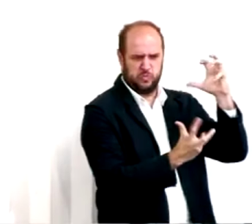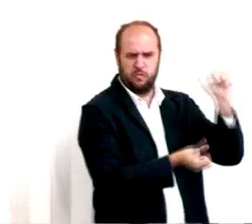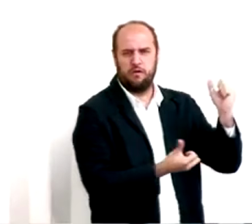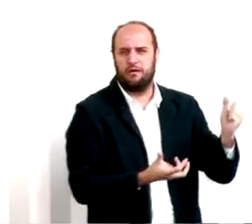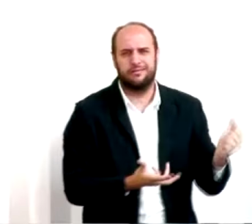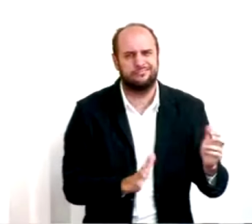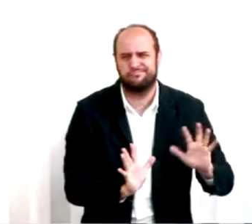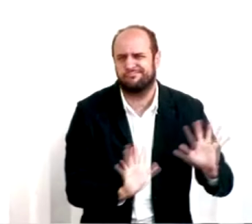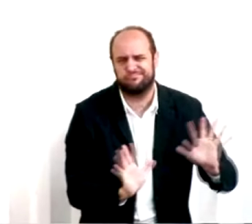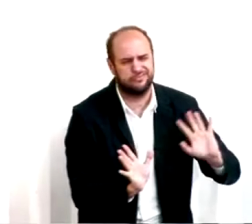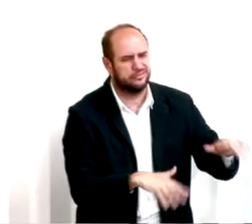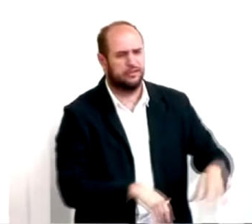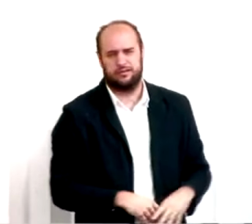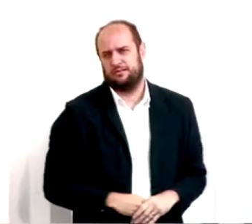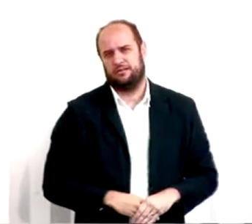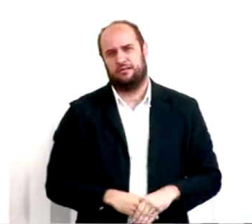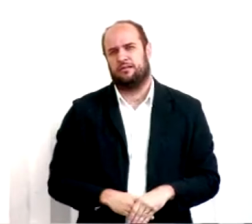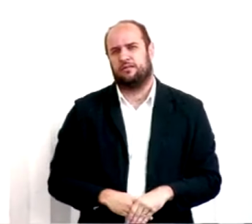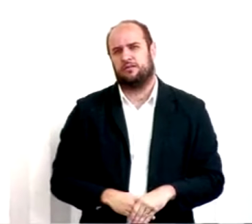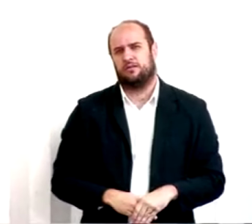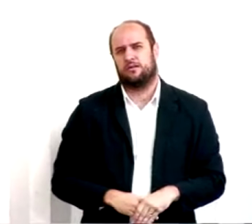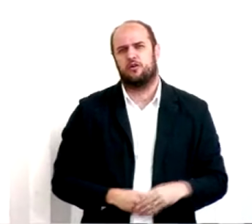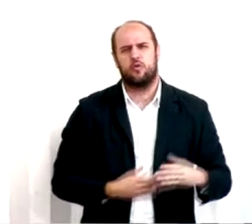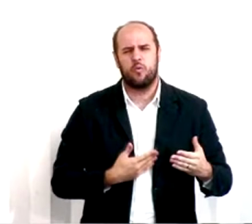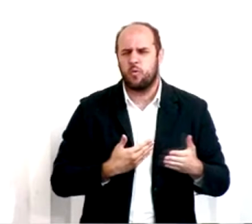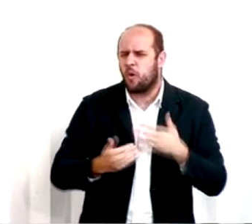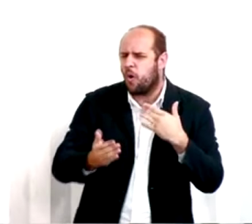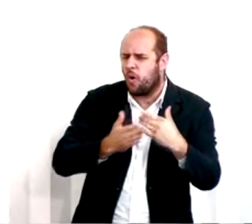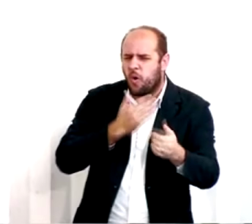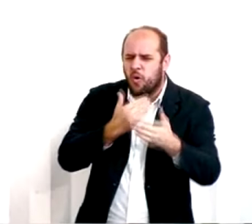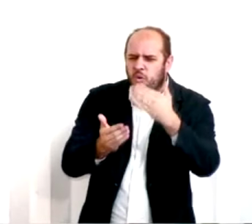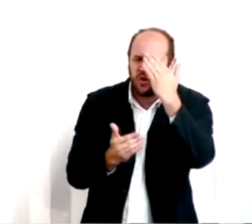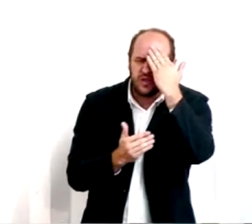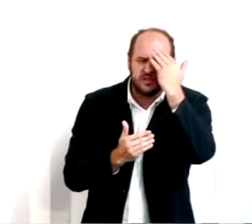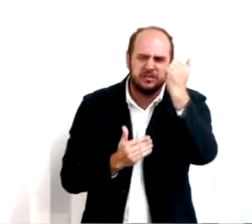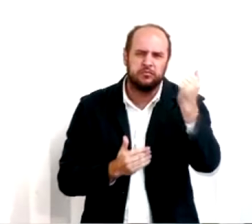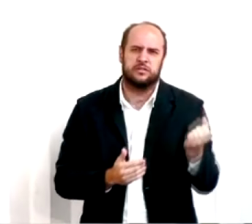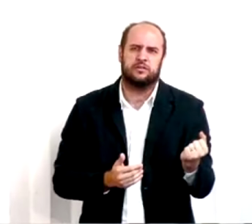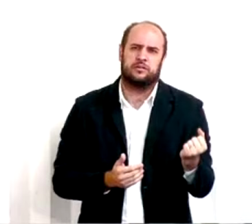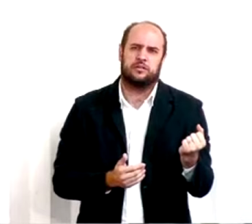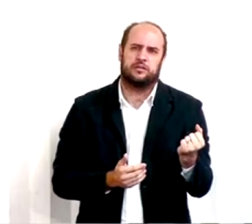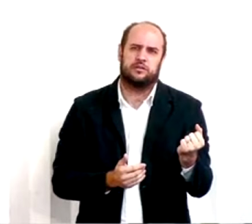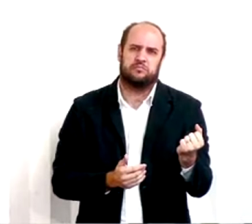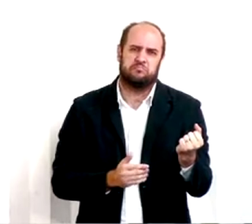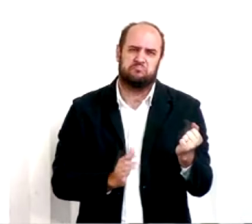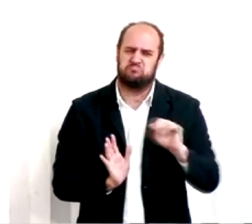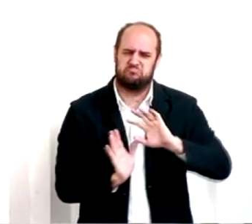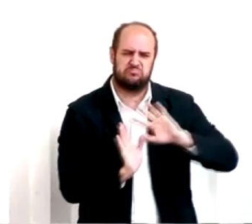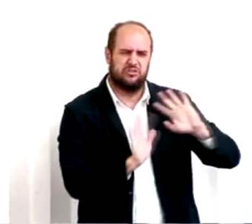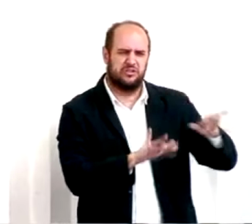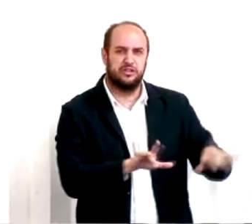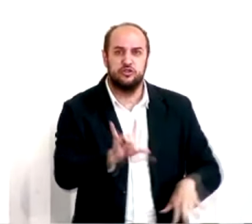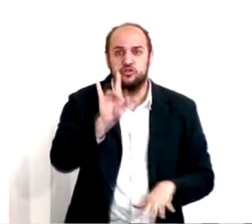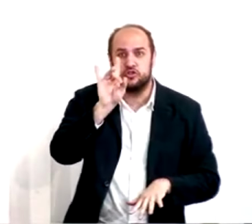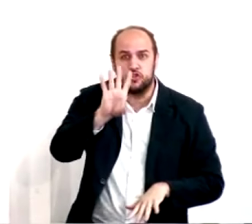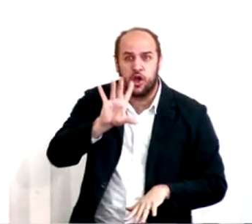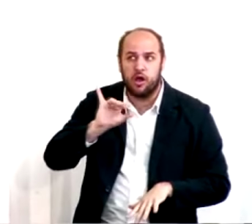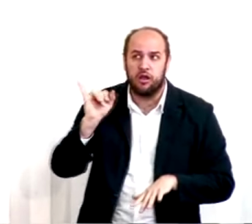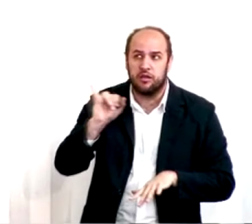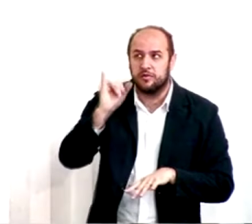precisa não faz falta o cristianismo qualquer sabedoria que não seja a sabedoria da